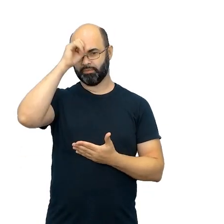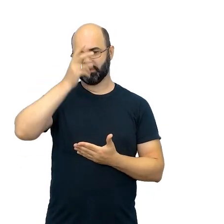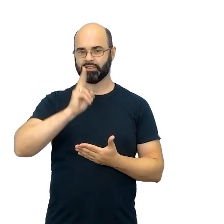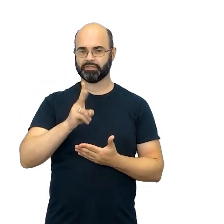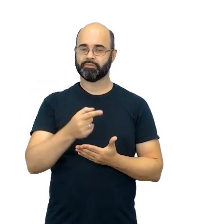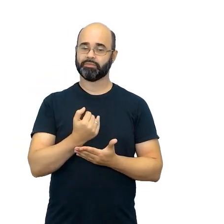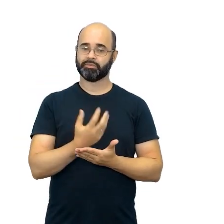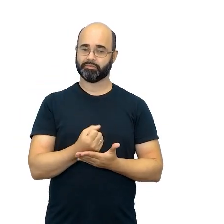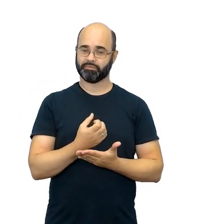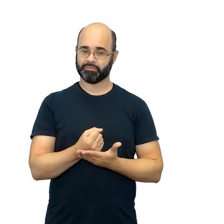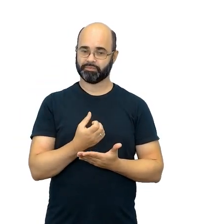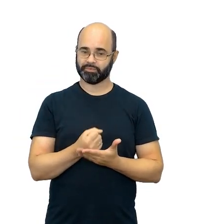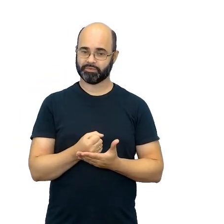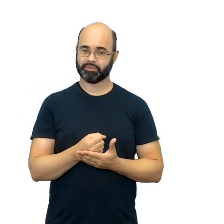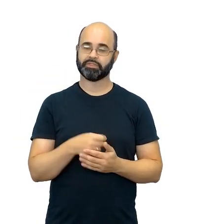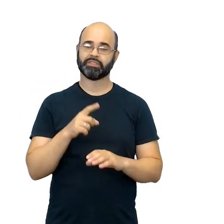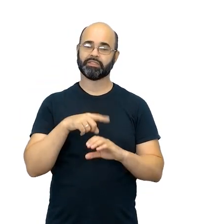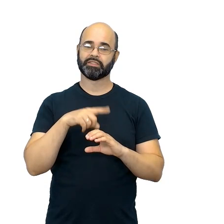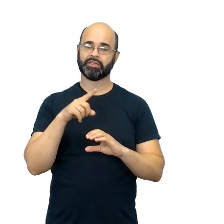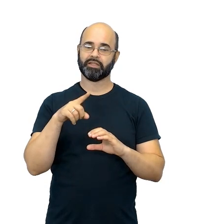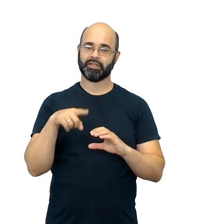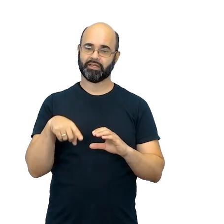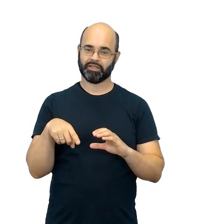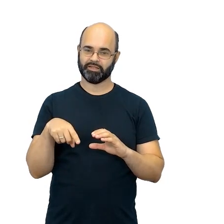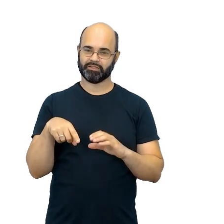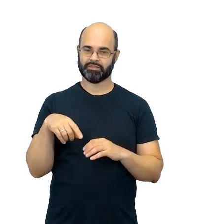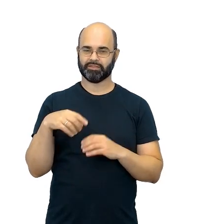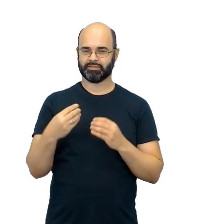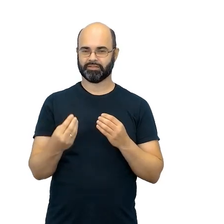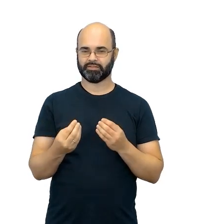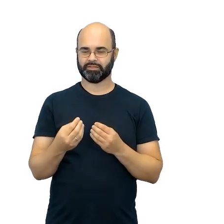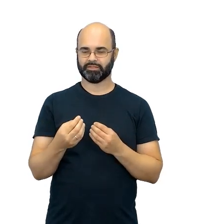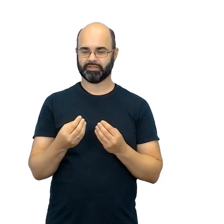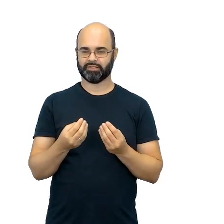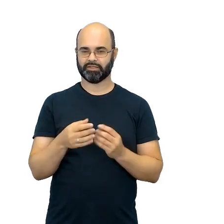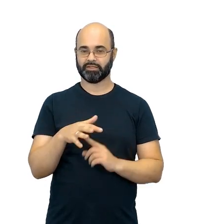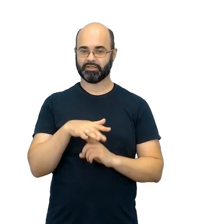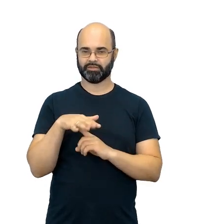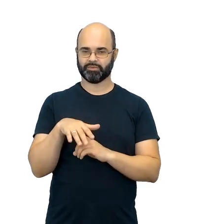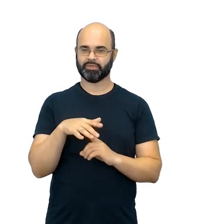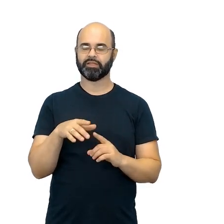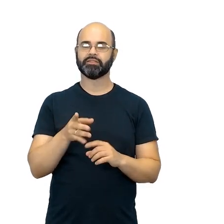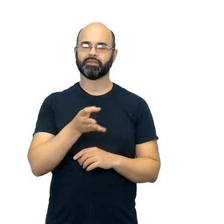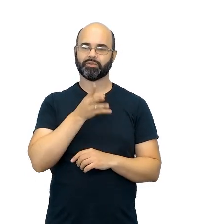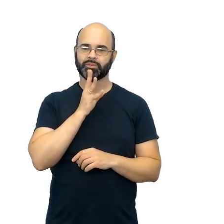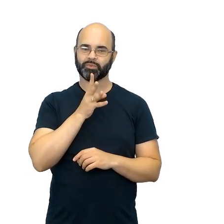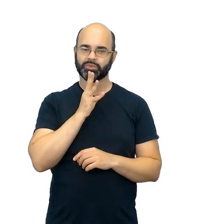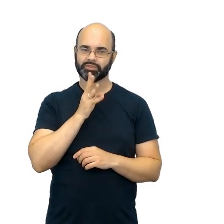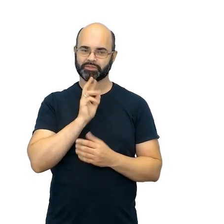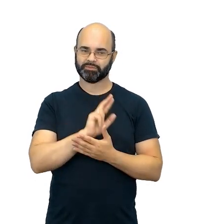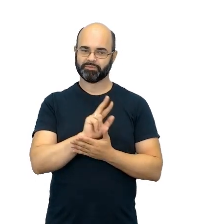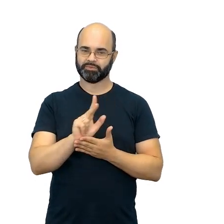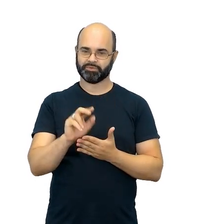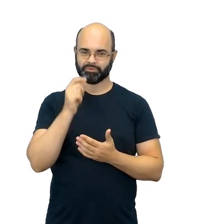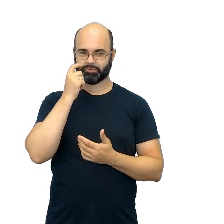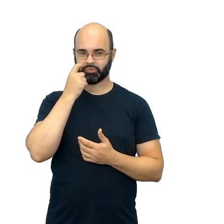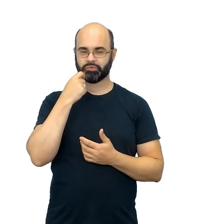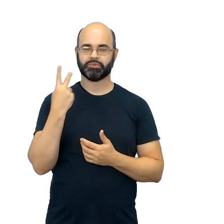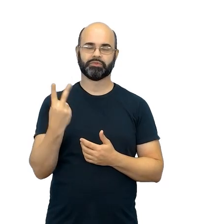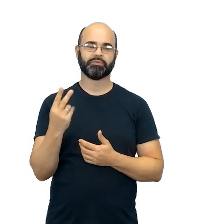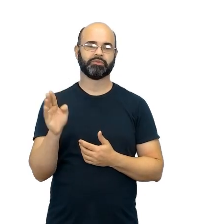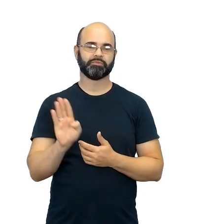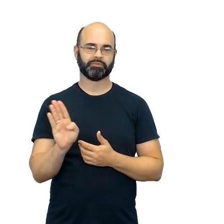volume 1, segundo bimestre, e analisar as atividades propostas na S1, pensando em abordagens que poderão